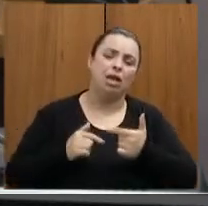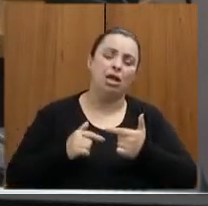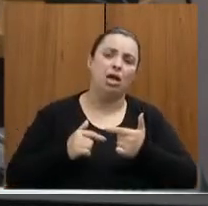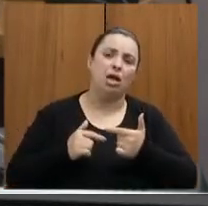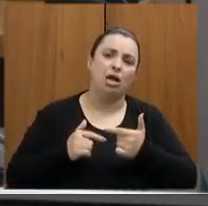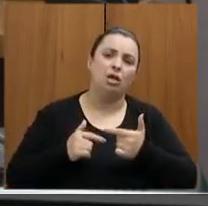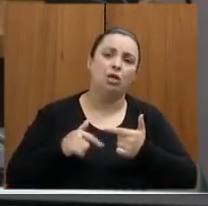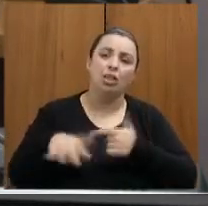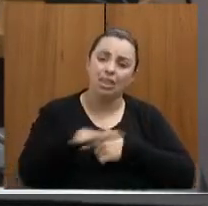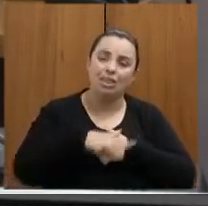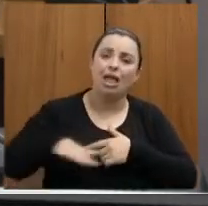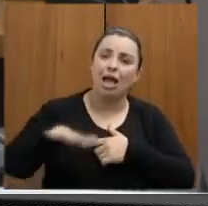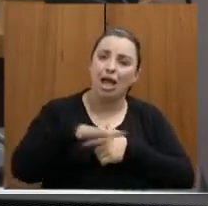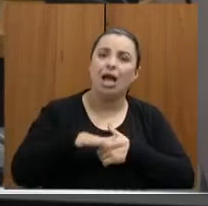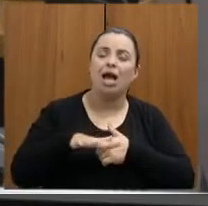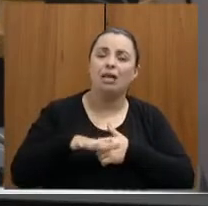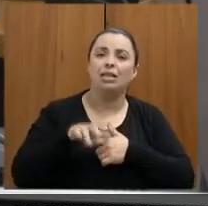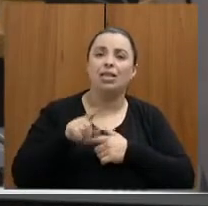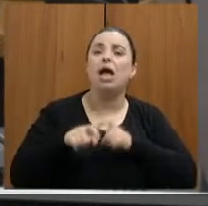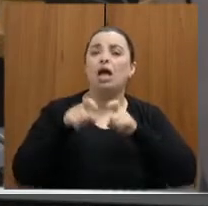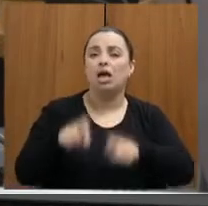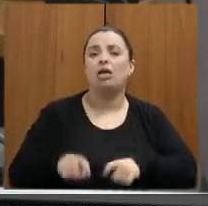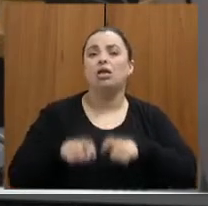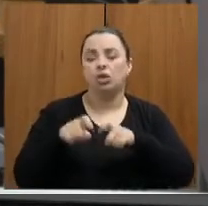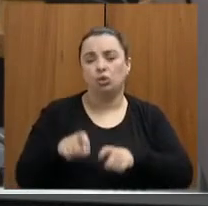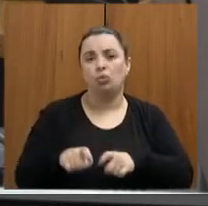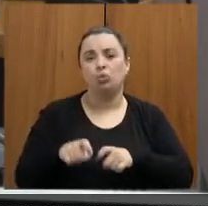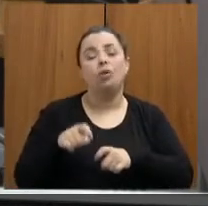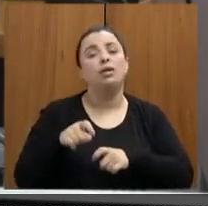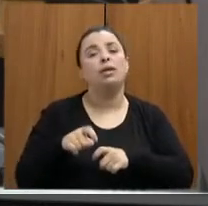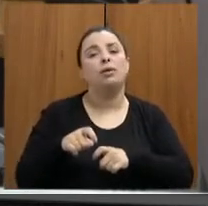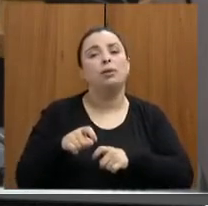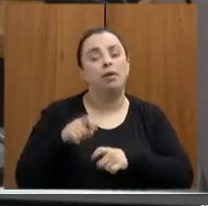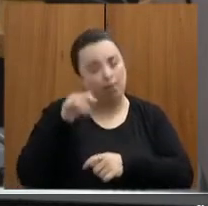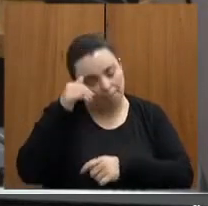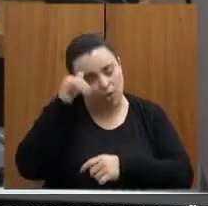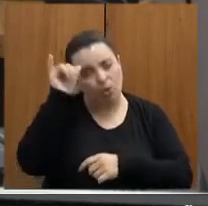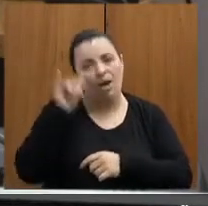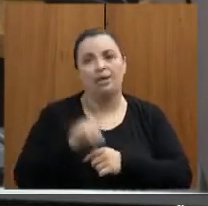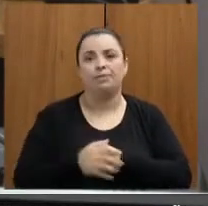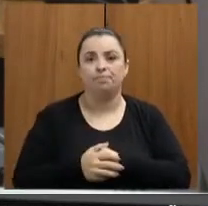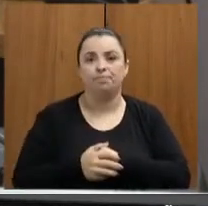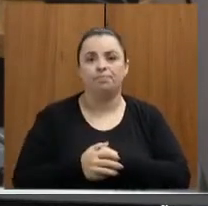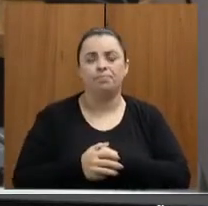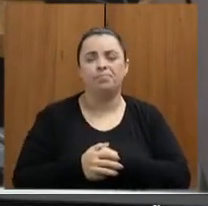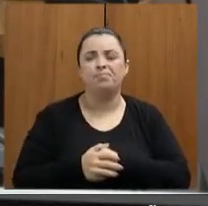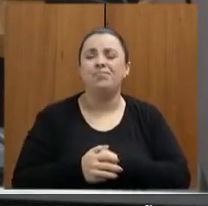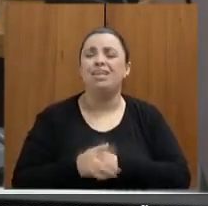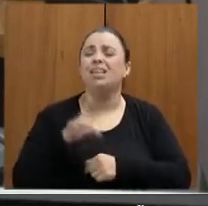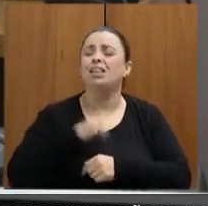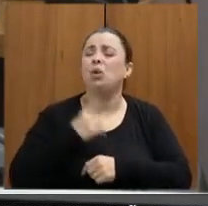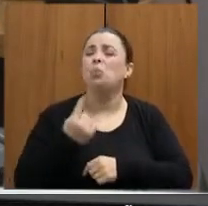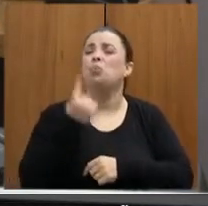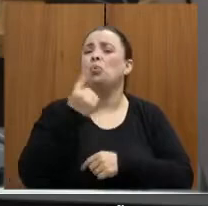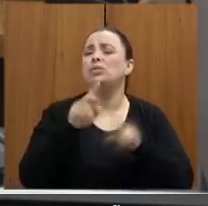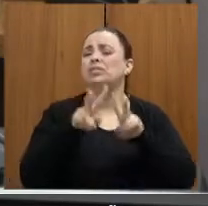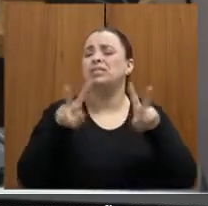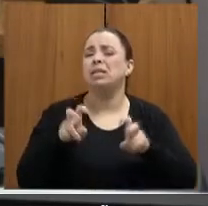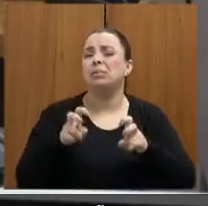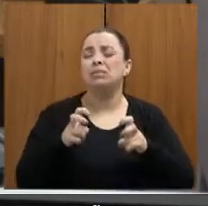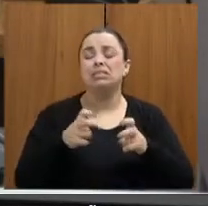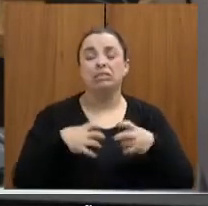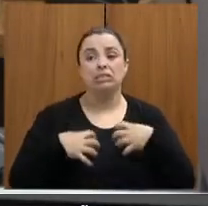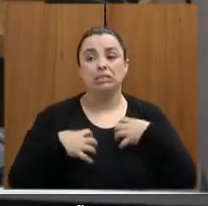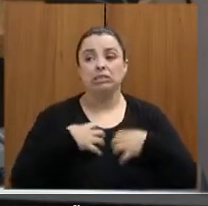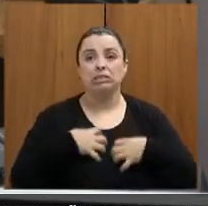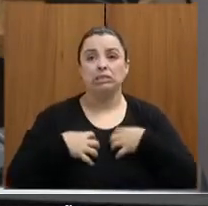na área da Agricultura e Pecuária Inclusive tem uma questão que me incomoda muito no governo